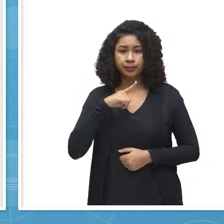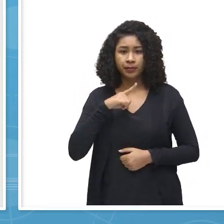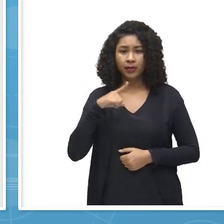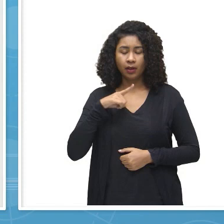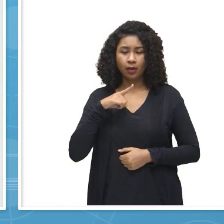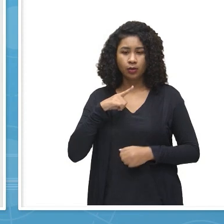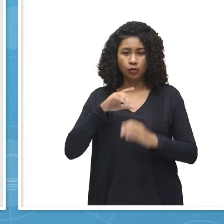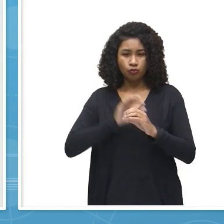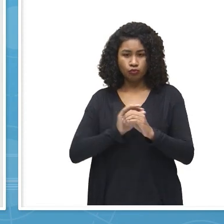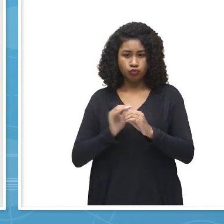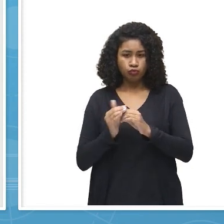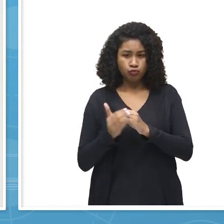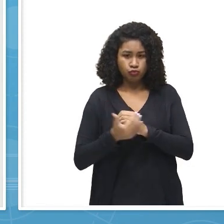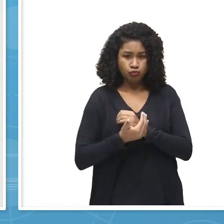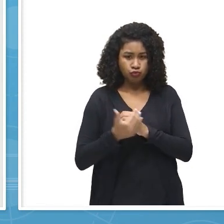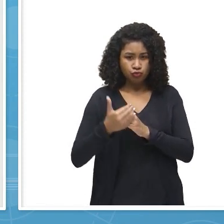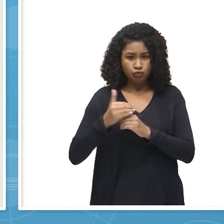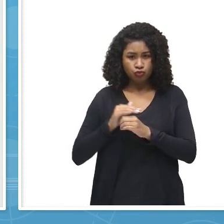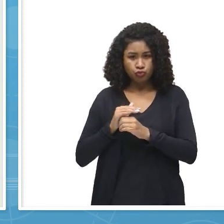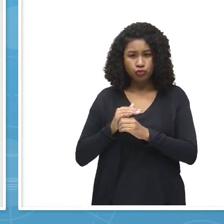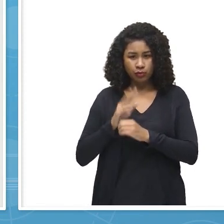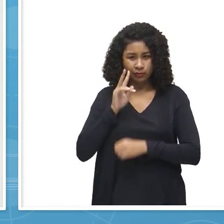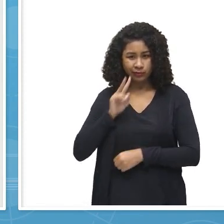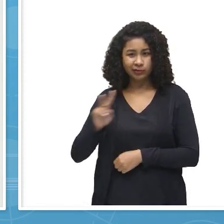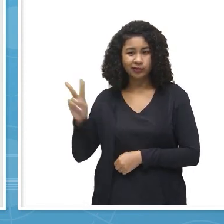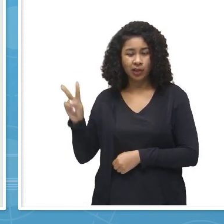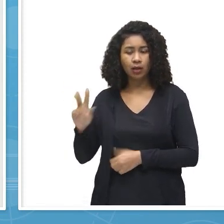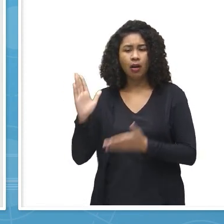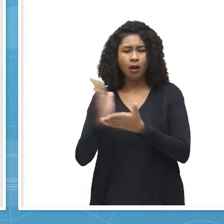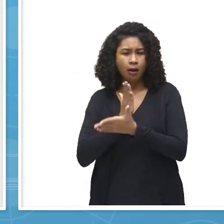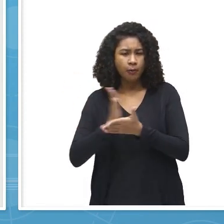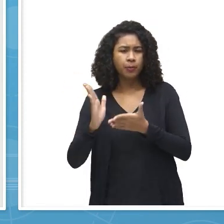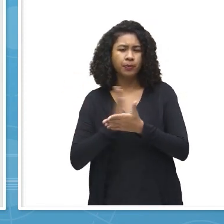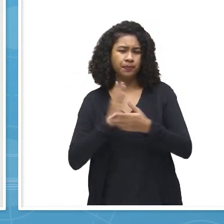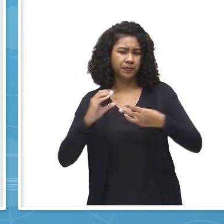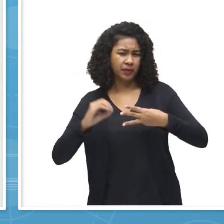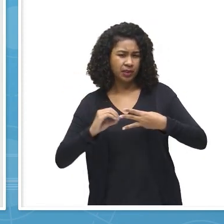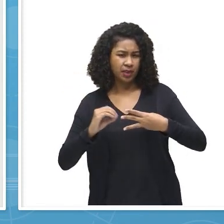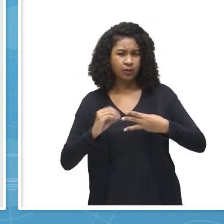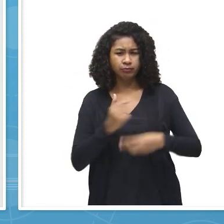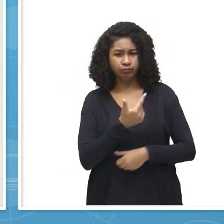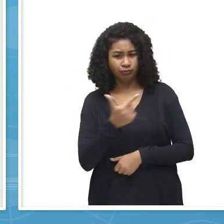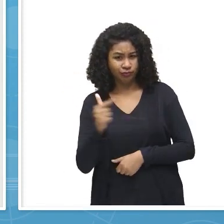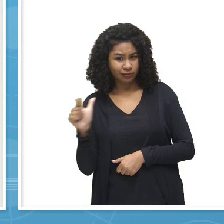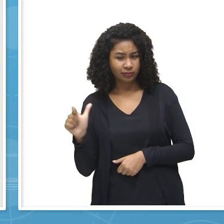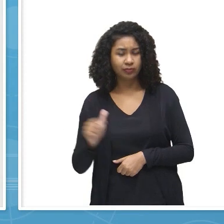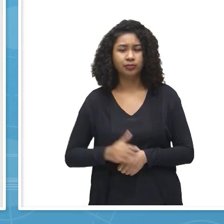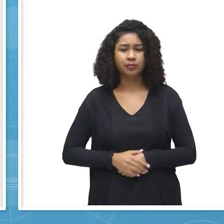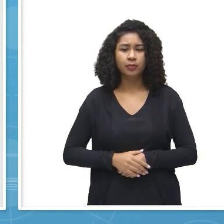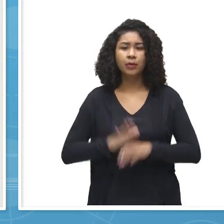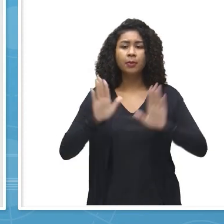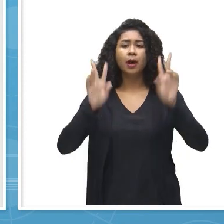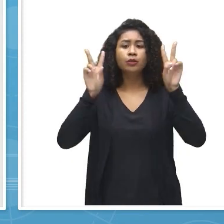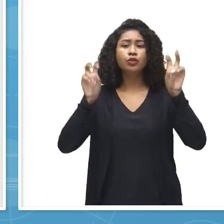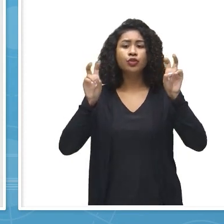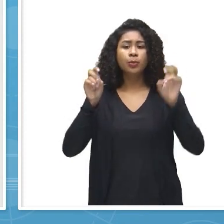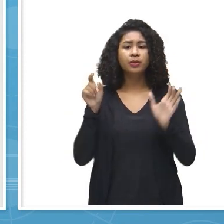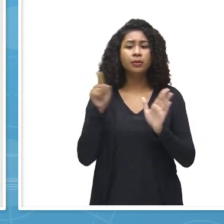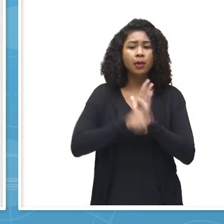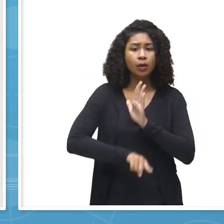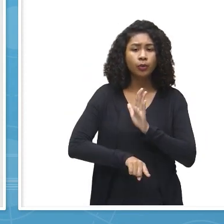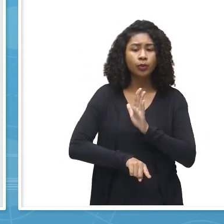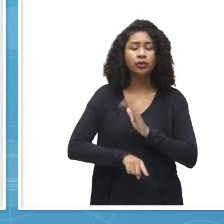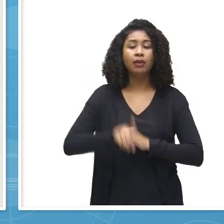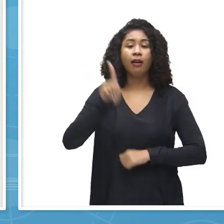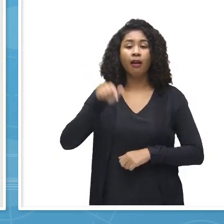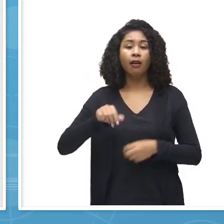vão ter, a gente vai diferenciá-las, tá? E aí a gente tem nessa questão a respeito das células, né? Então a gente pode